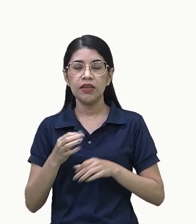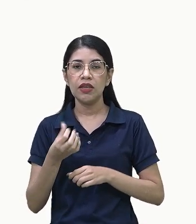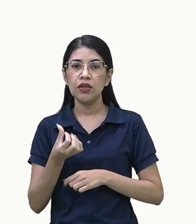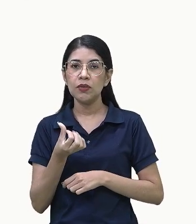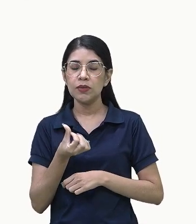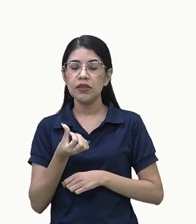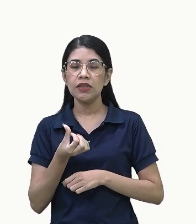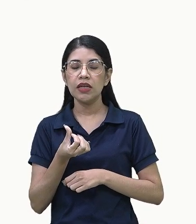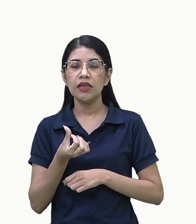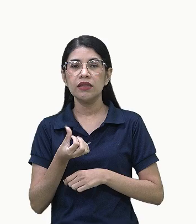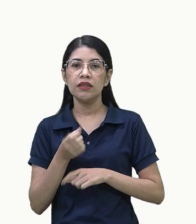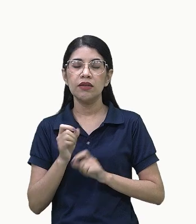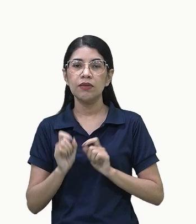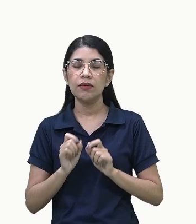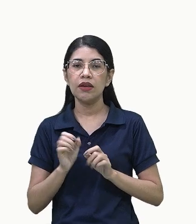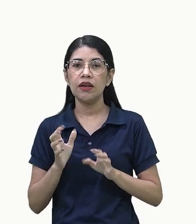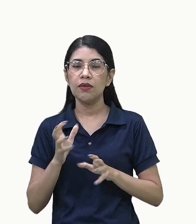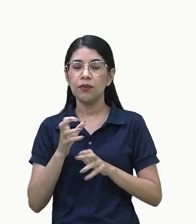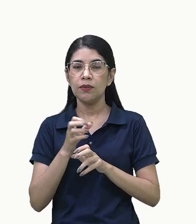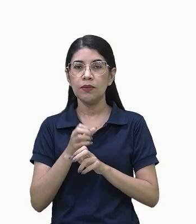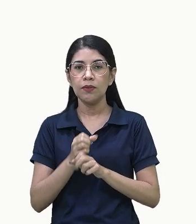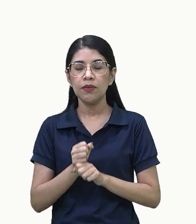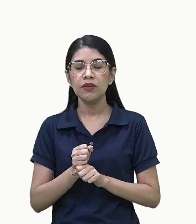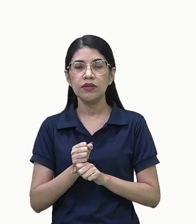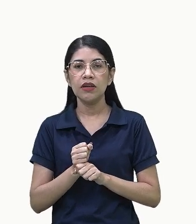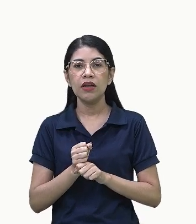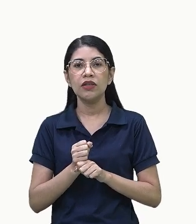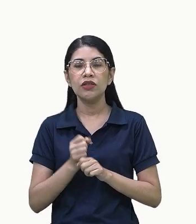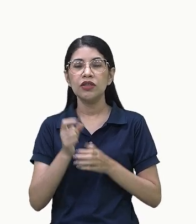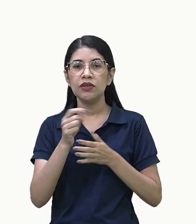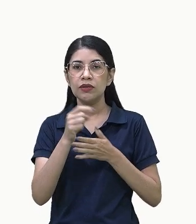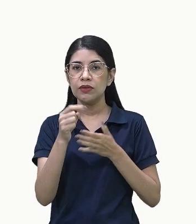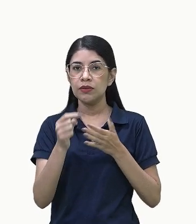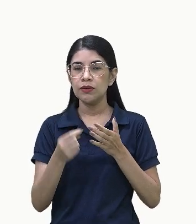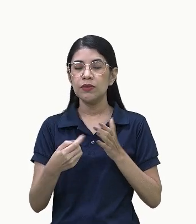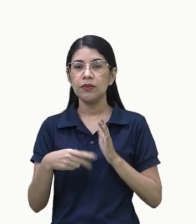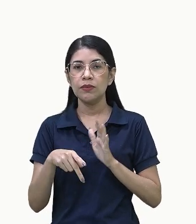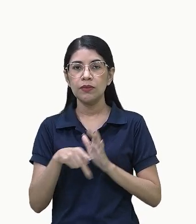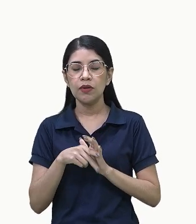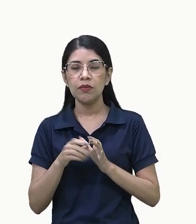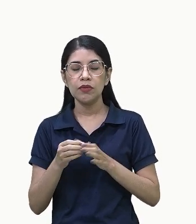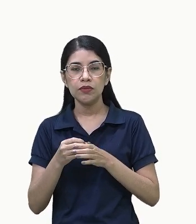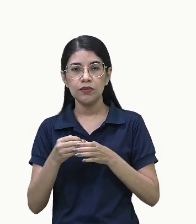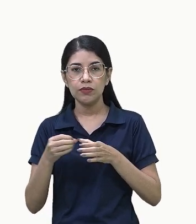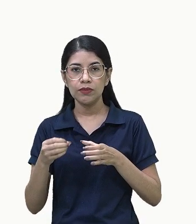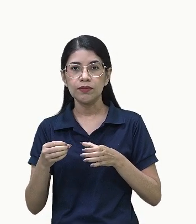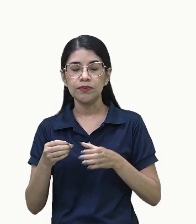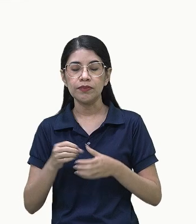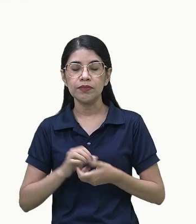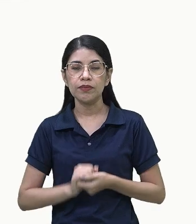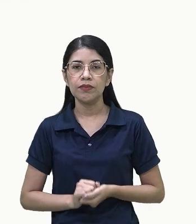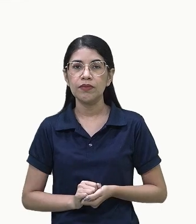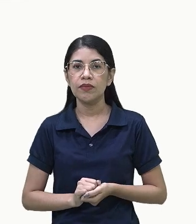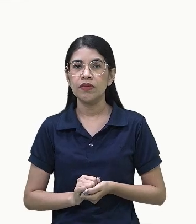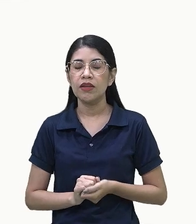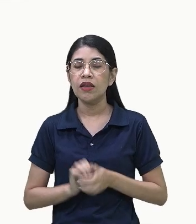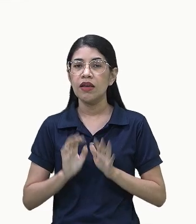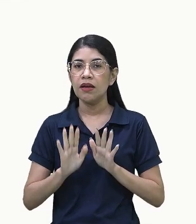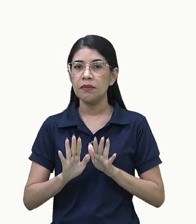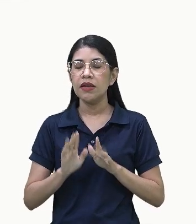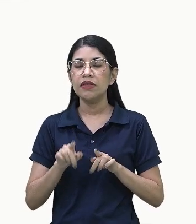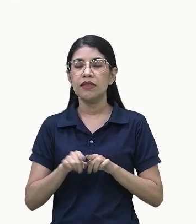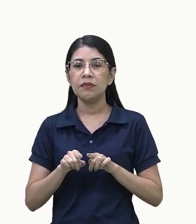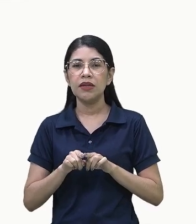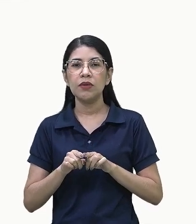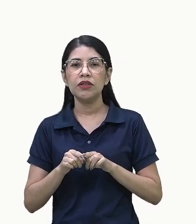aí embaixo é justamente a quantidade de elementos pertencentes ao espaço amostral. E aí, turma, quando a gente